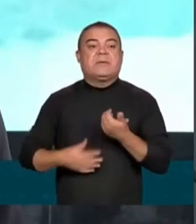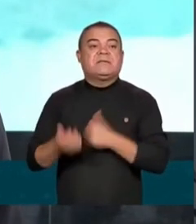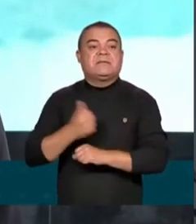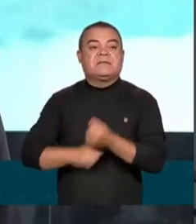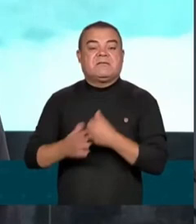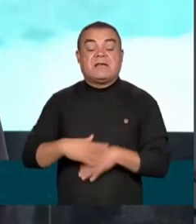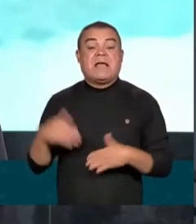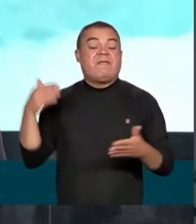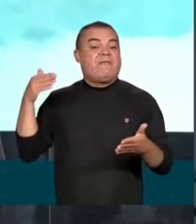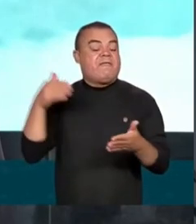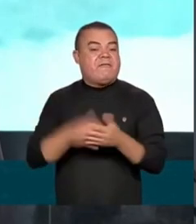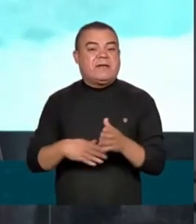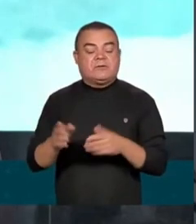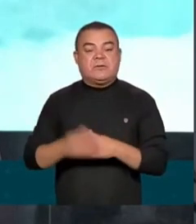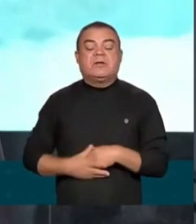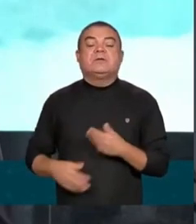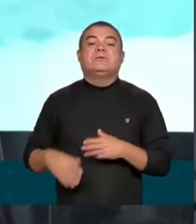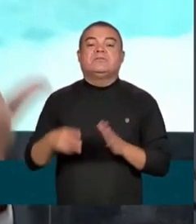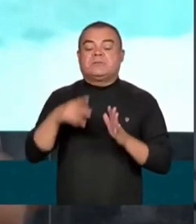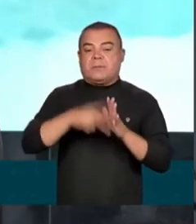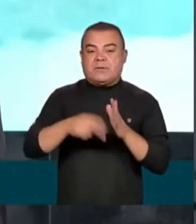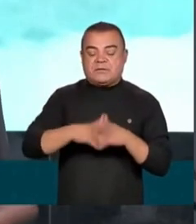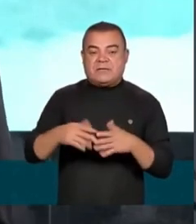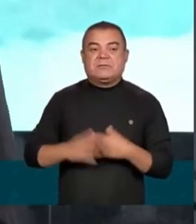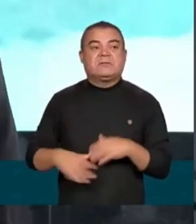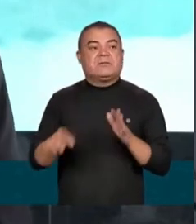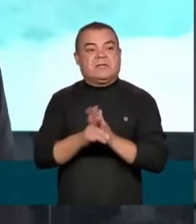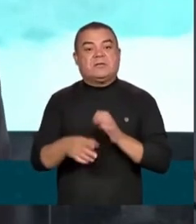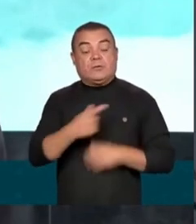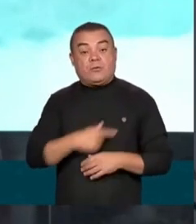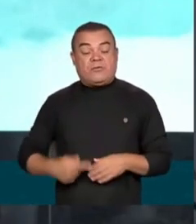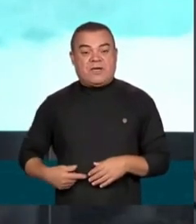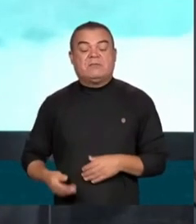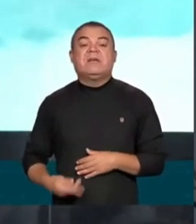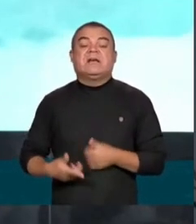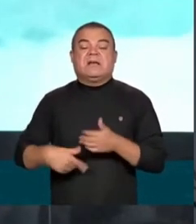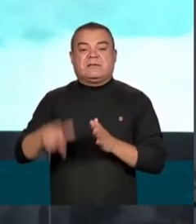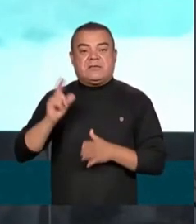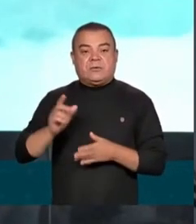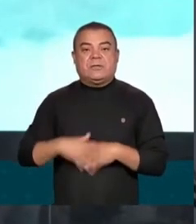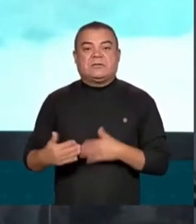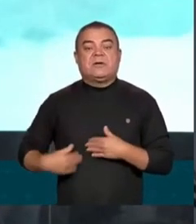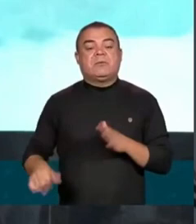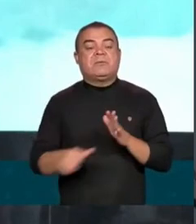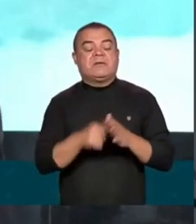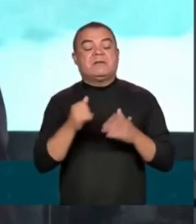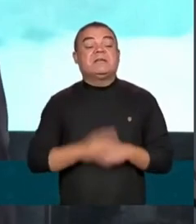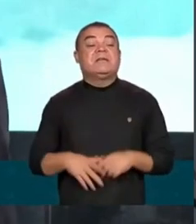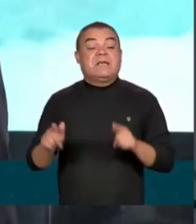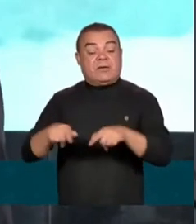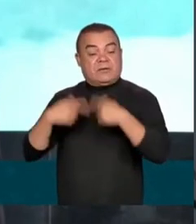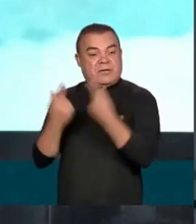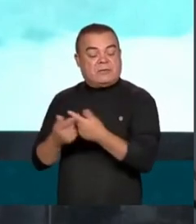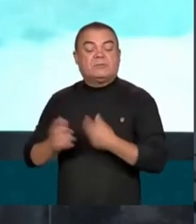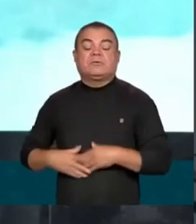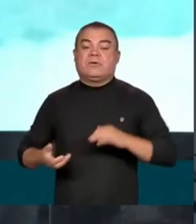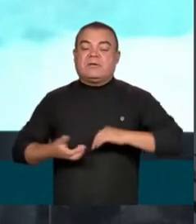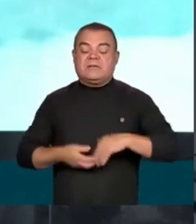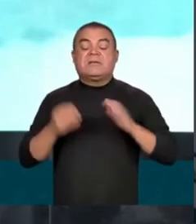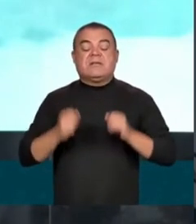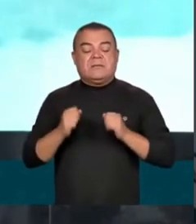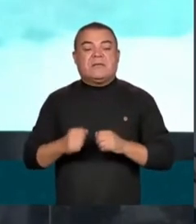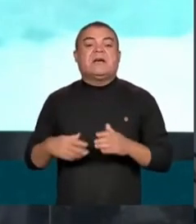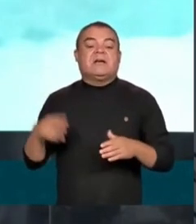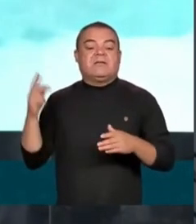vetos dos projetos de lei ainda do governo anterior então o foco da primeira sessão do congresso deve ser também a votação